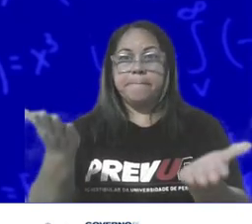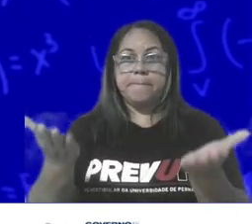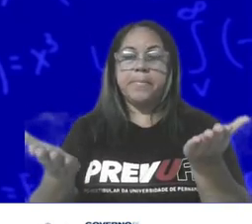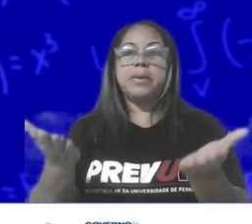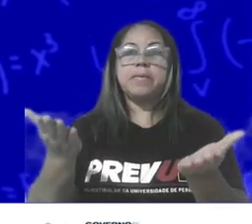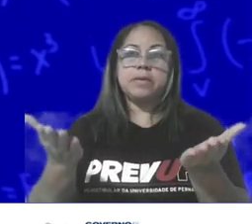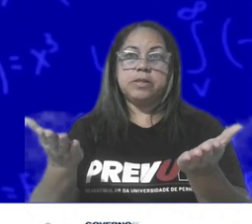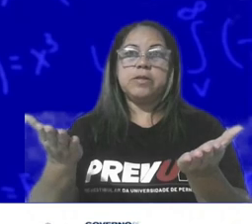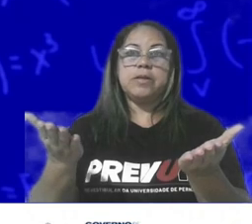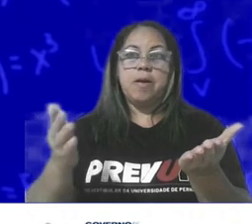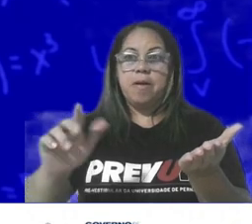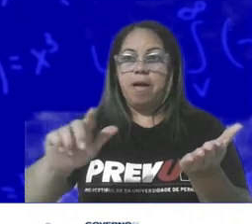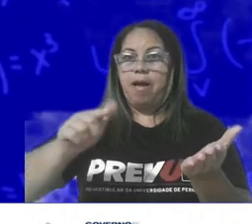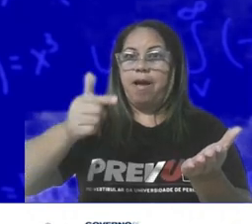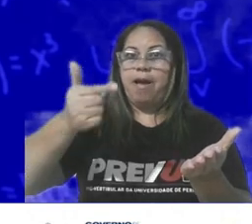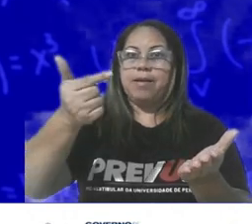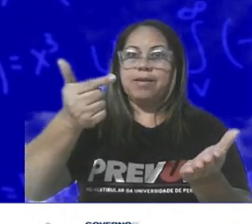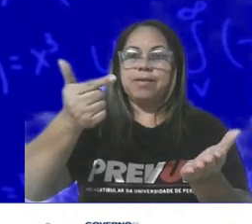proporcional ao quadrado